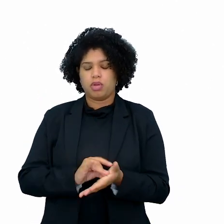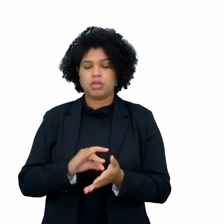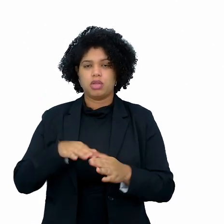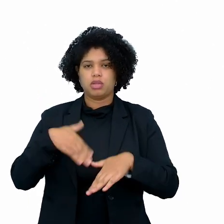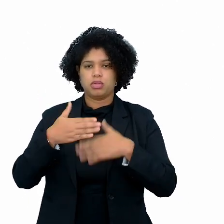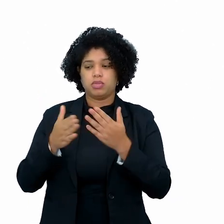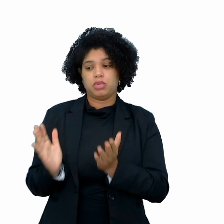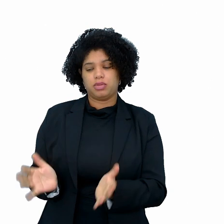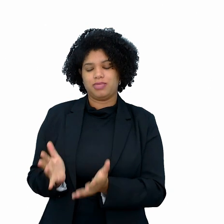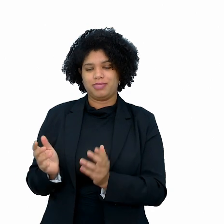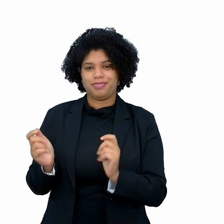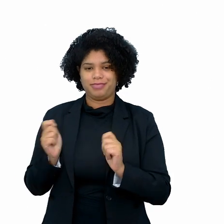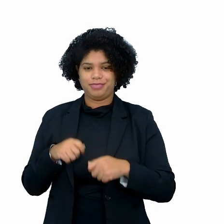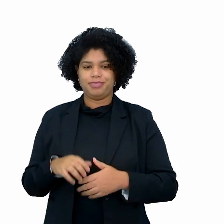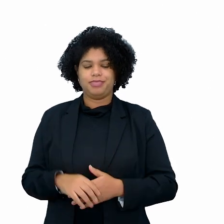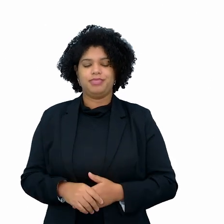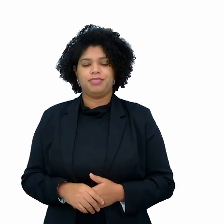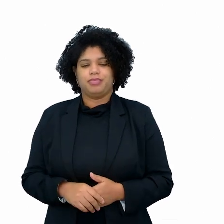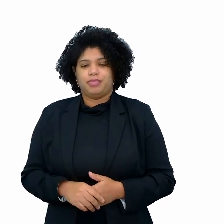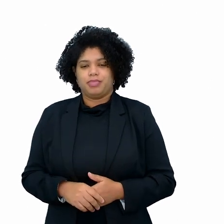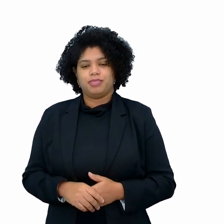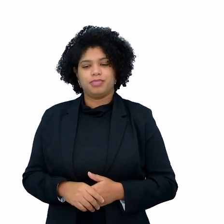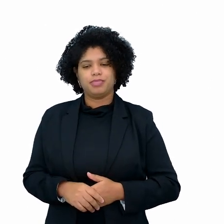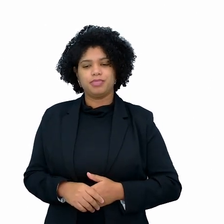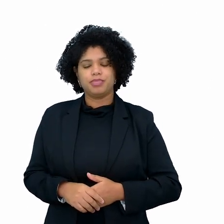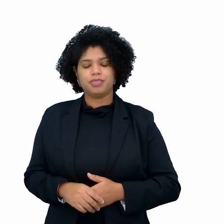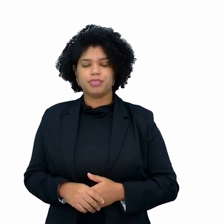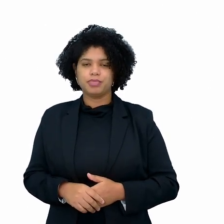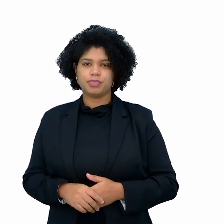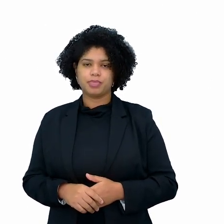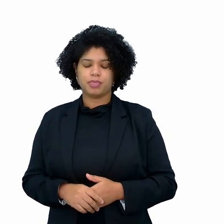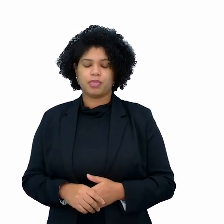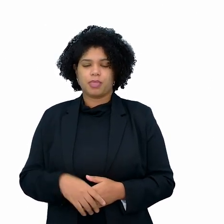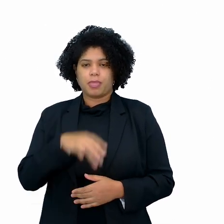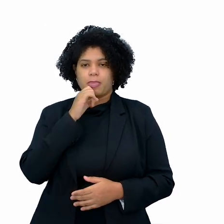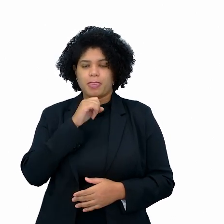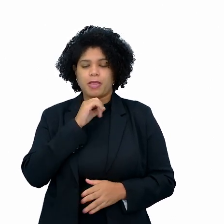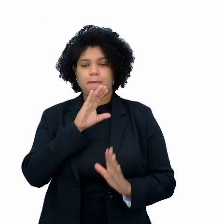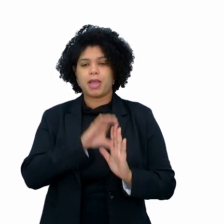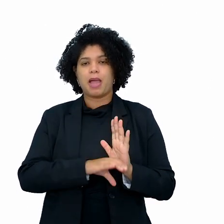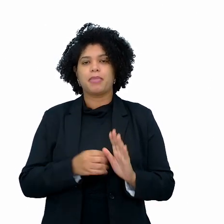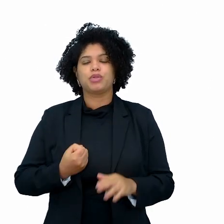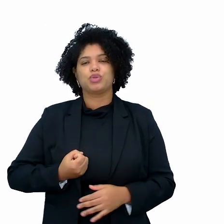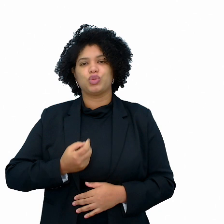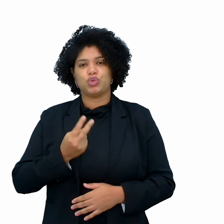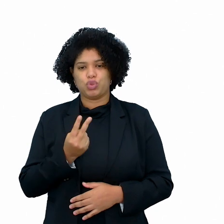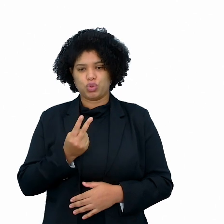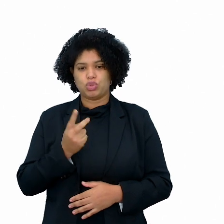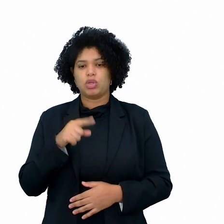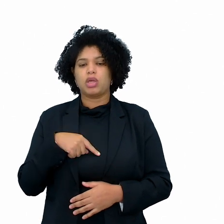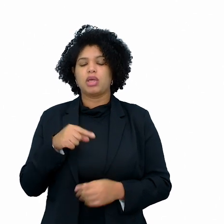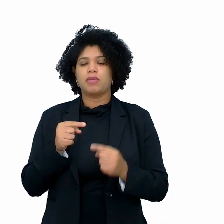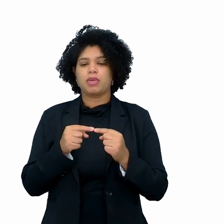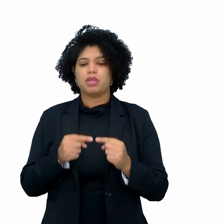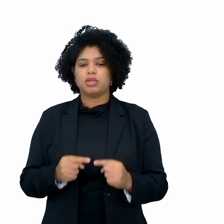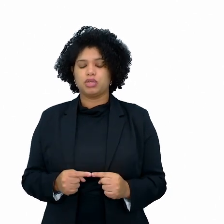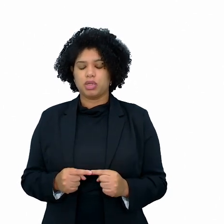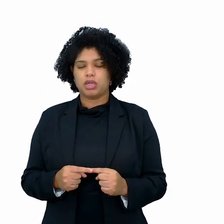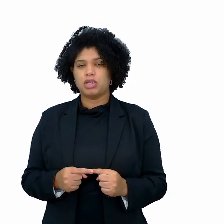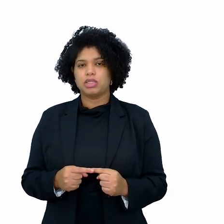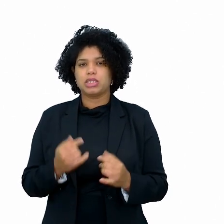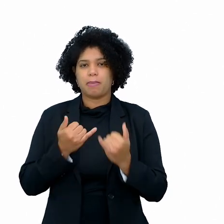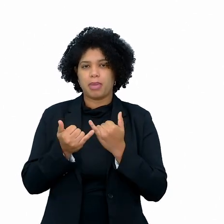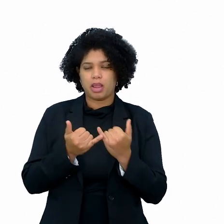dos Alunos. E, especificamente, né, o capítulo 2, que chama Identificar Semelhanças e